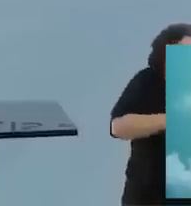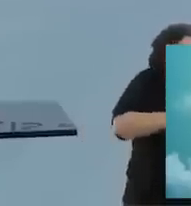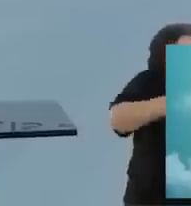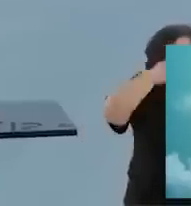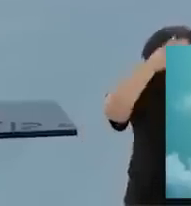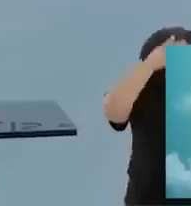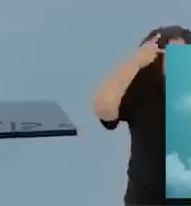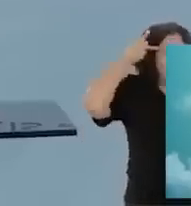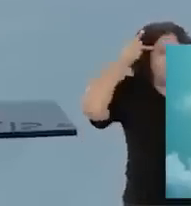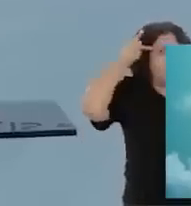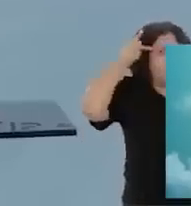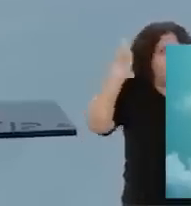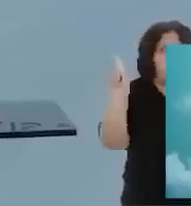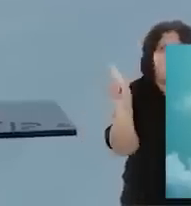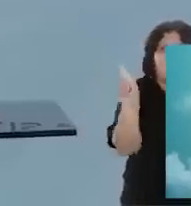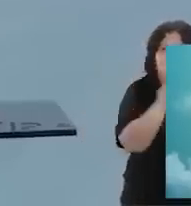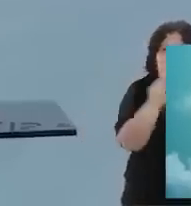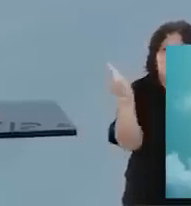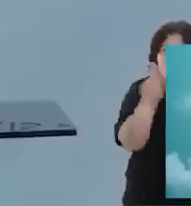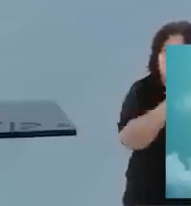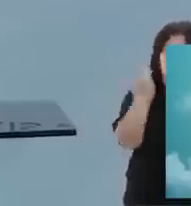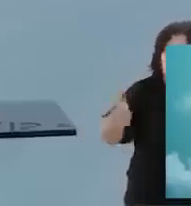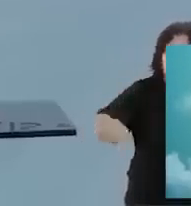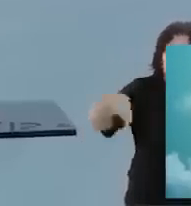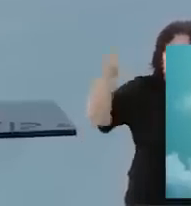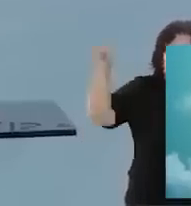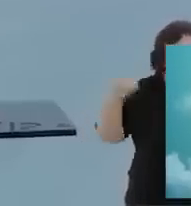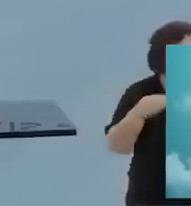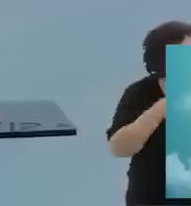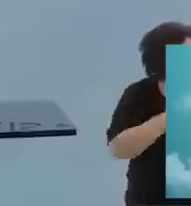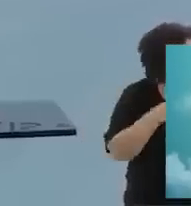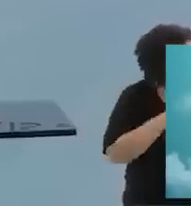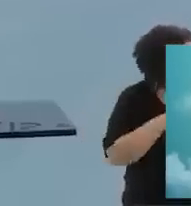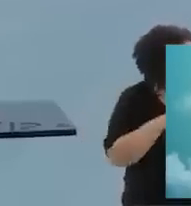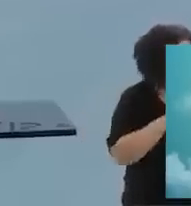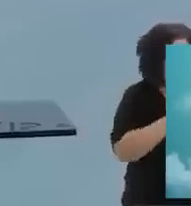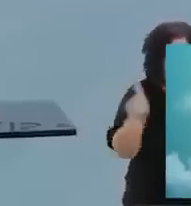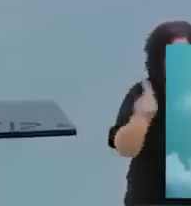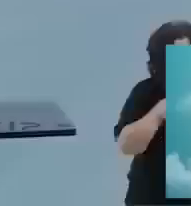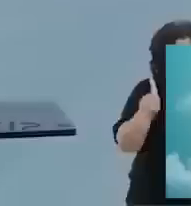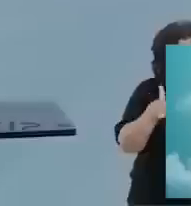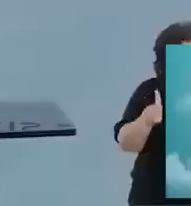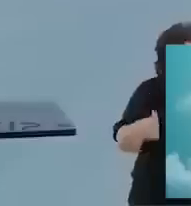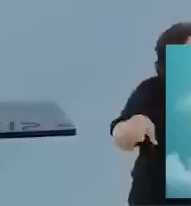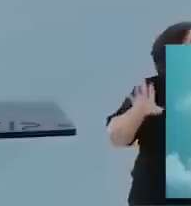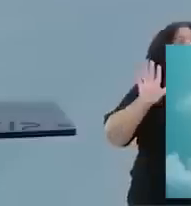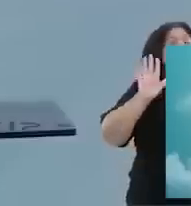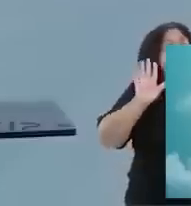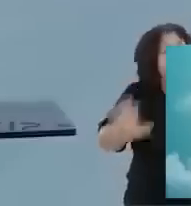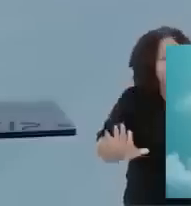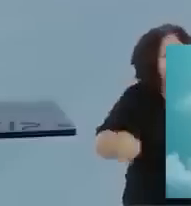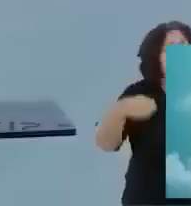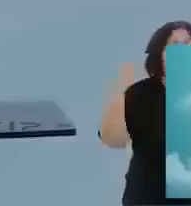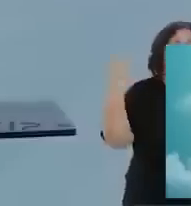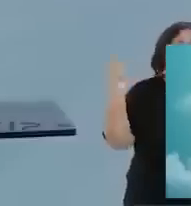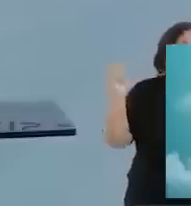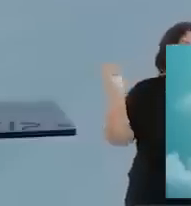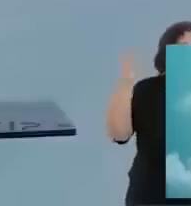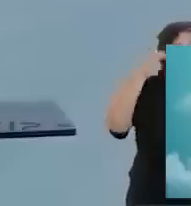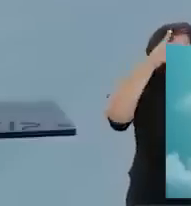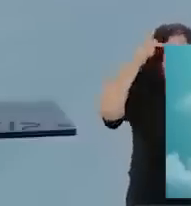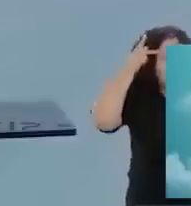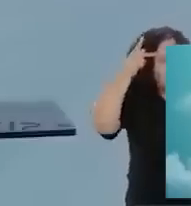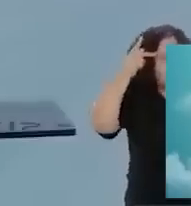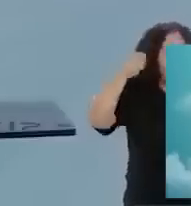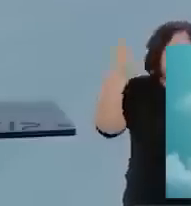pessoas, mas fecha a porta para o pecado. Mas as pessoas devem ser acolhidas, amadas, recebidas, assim